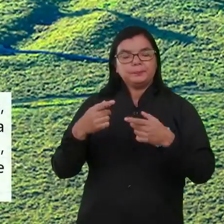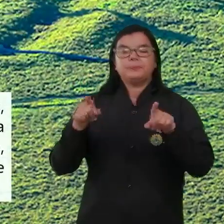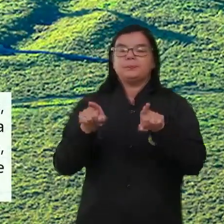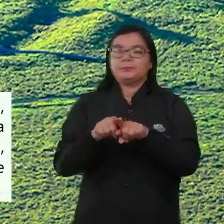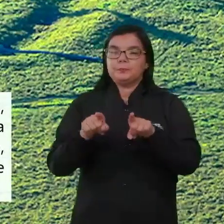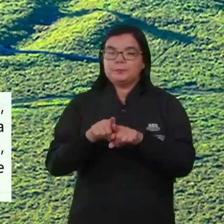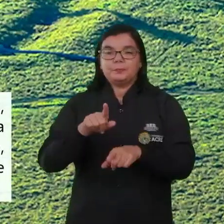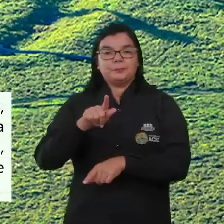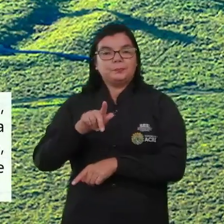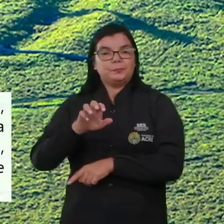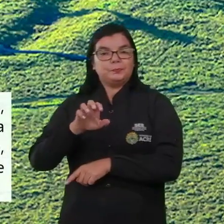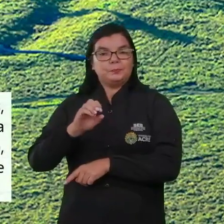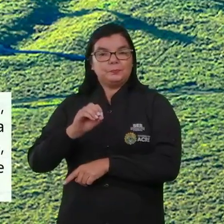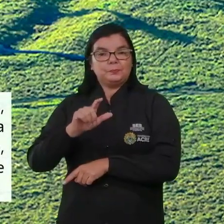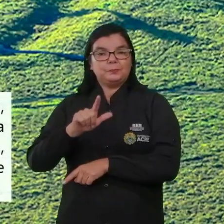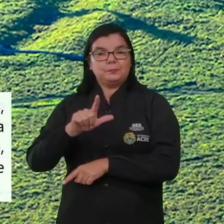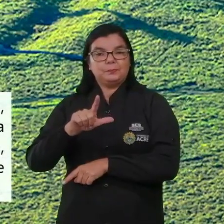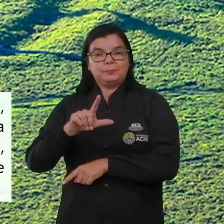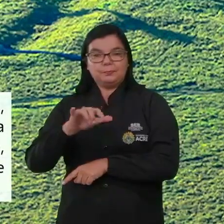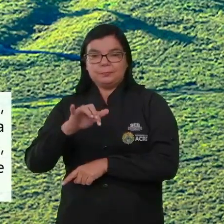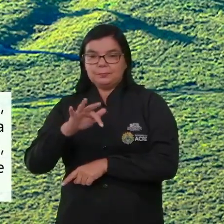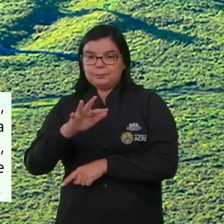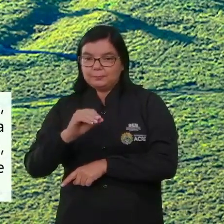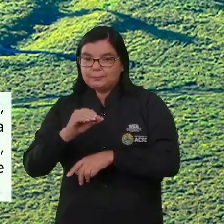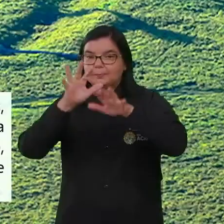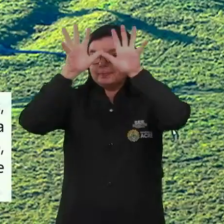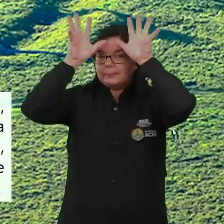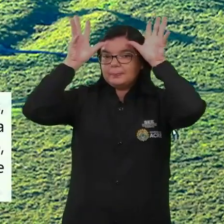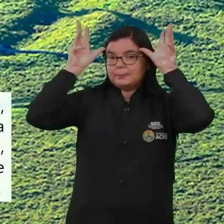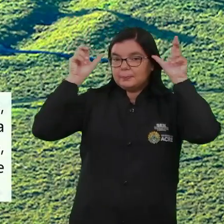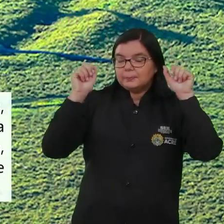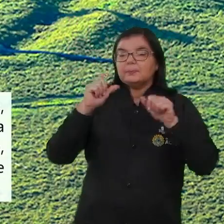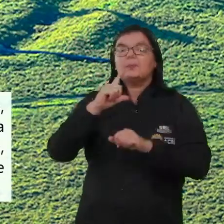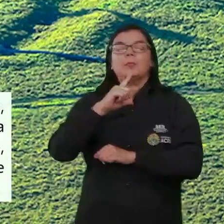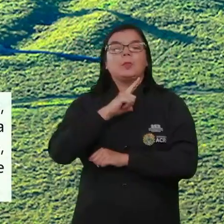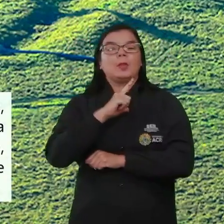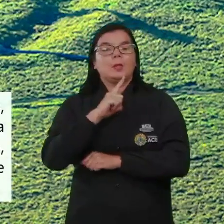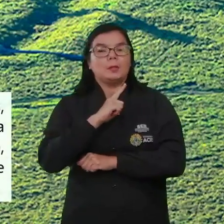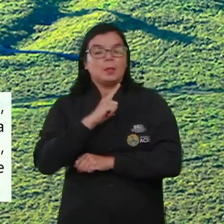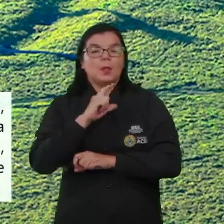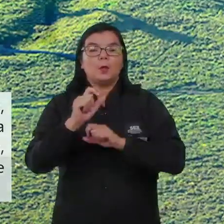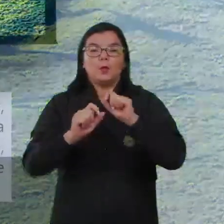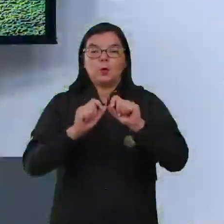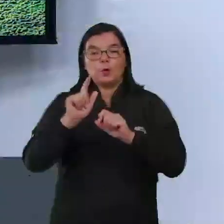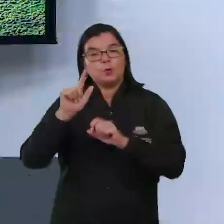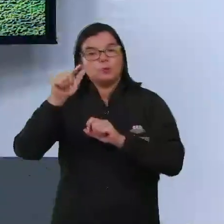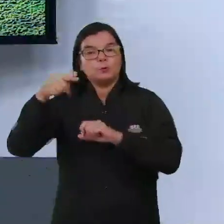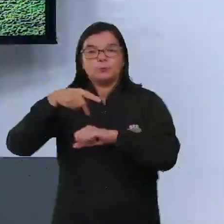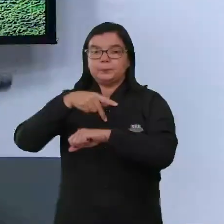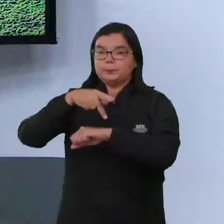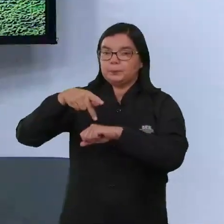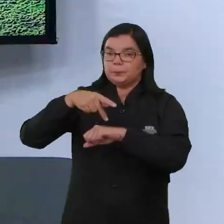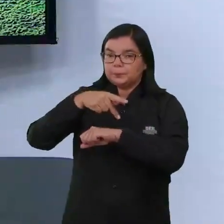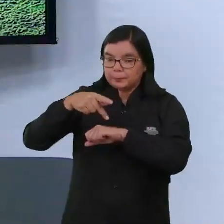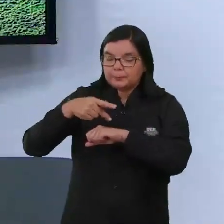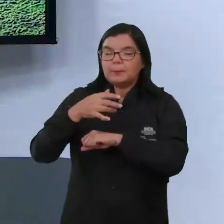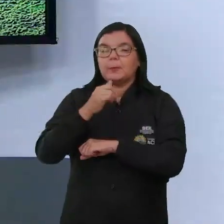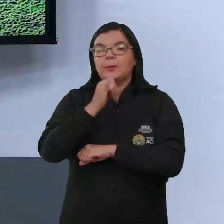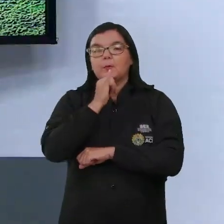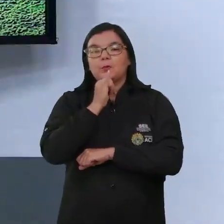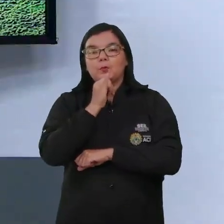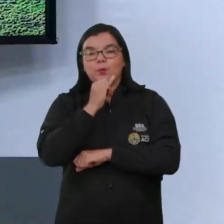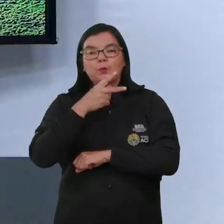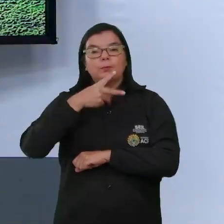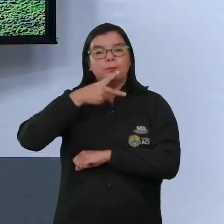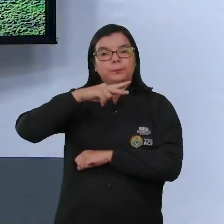geoglifos acreanos, a gente precisa entender uma coisa. Existem geoglifos em outros países, como é o caso, por exemplo,